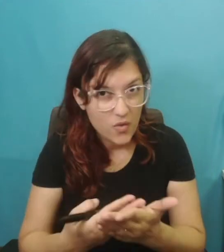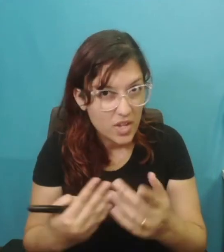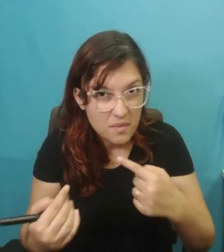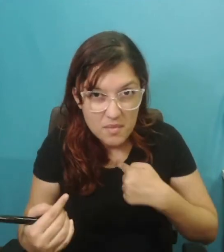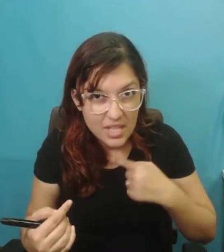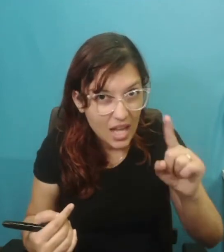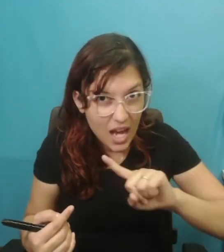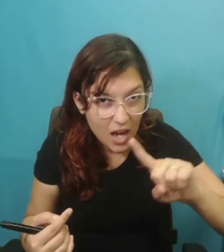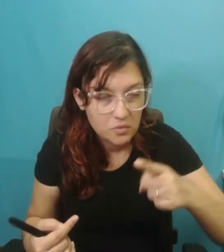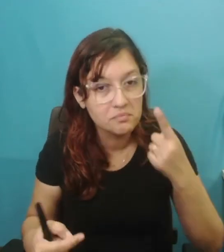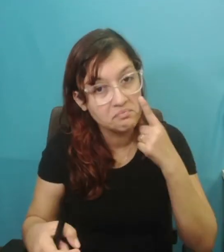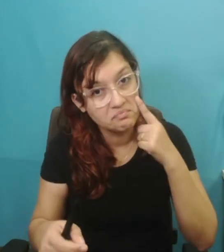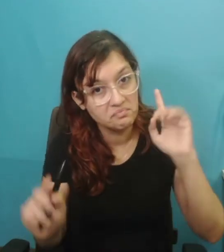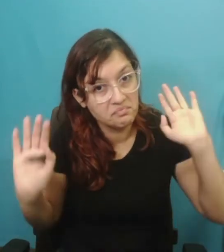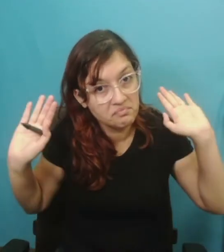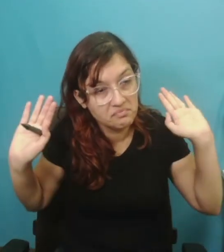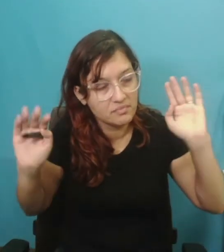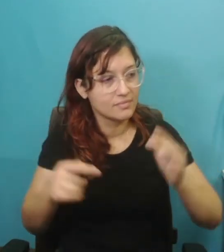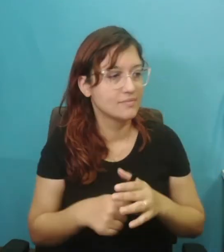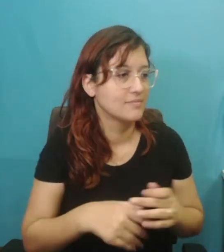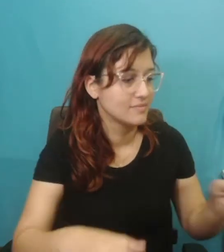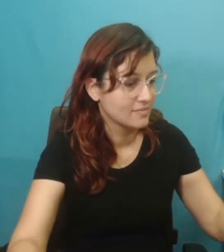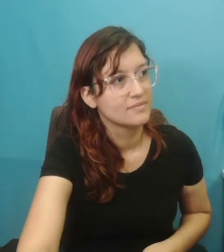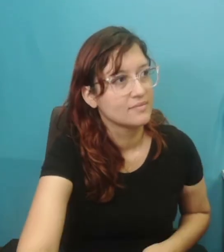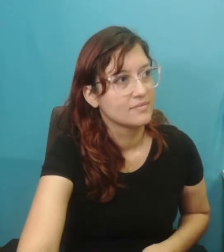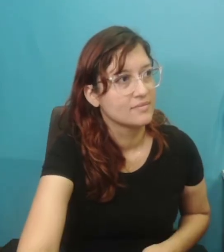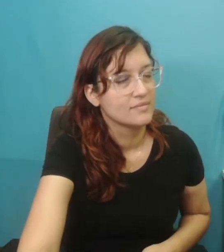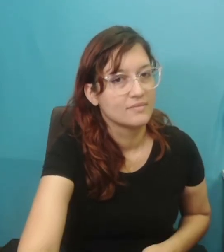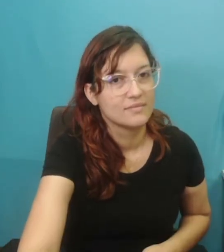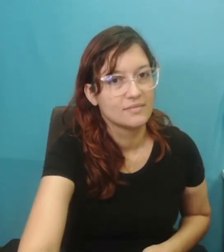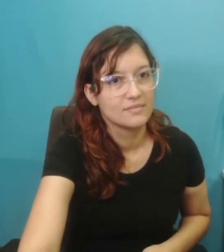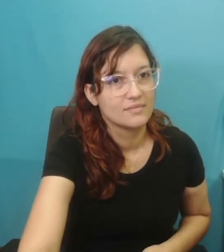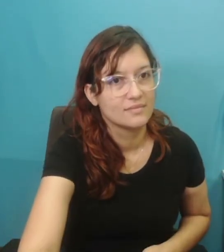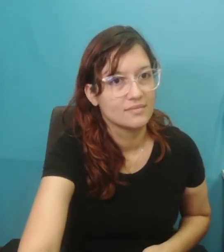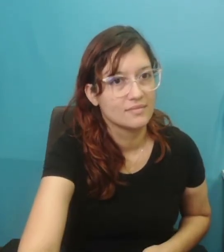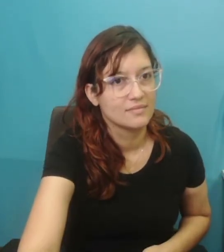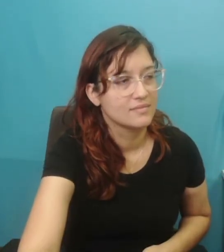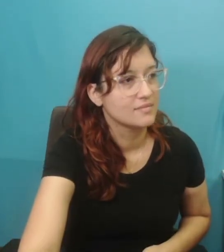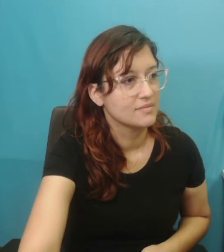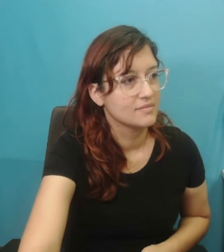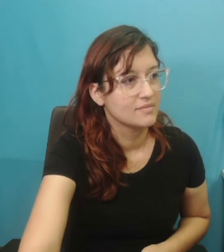Você está duvidando de mim? Então, vamos ver.